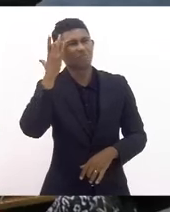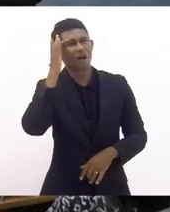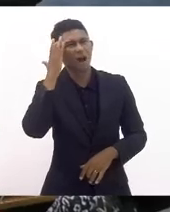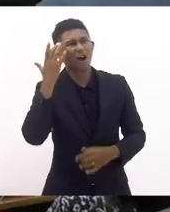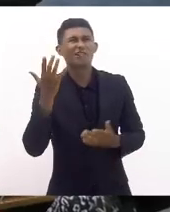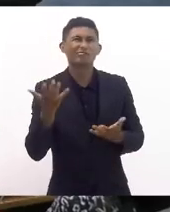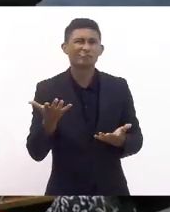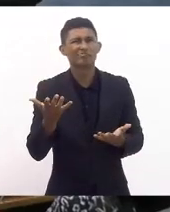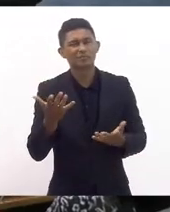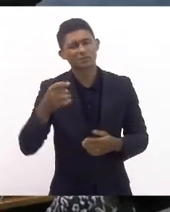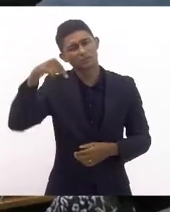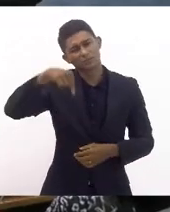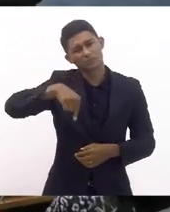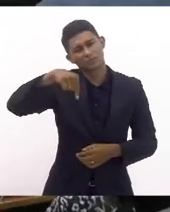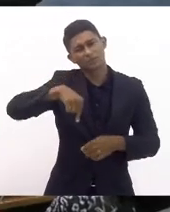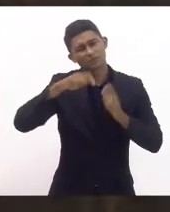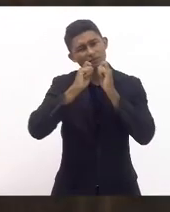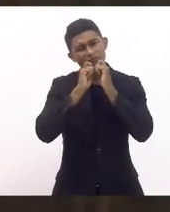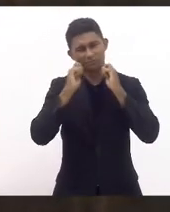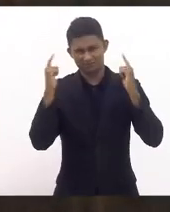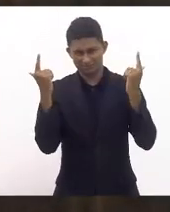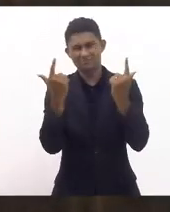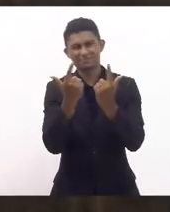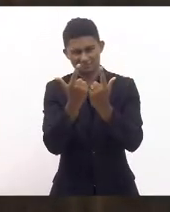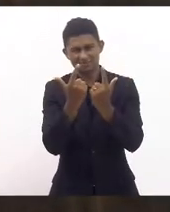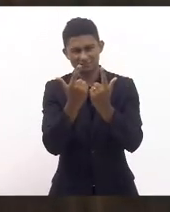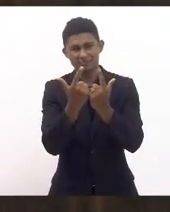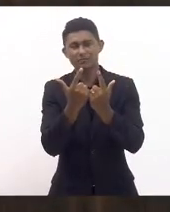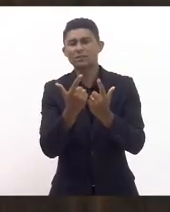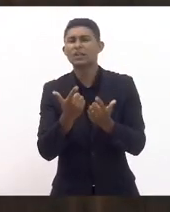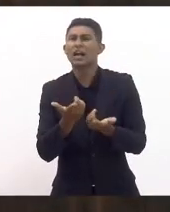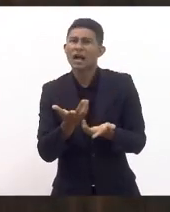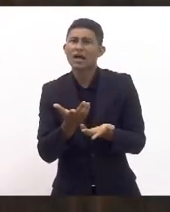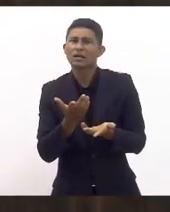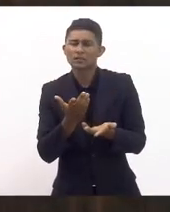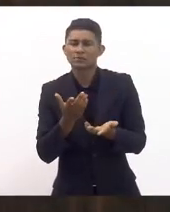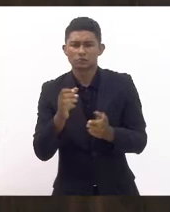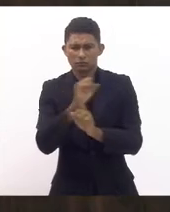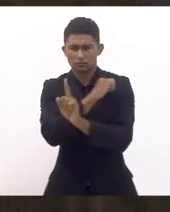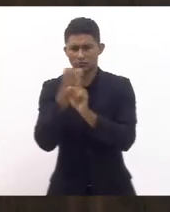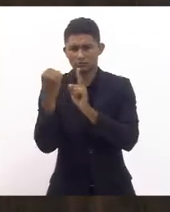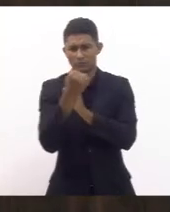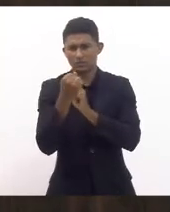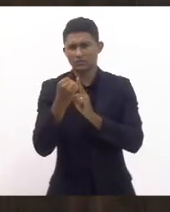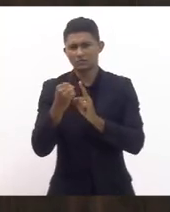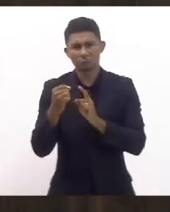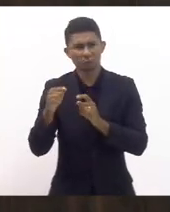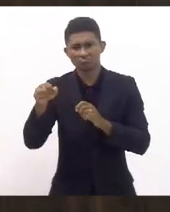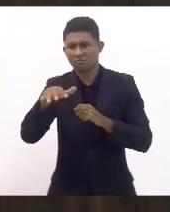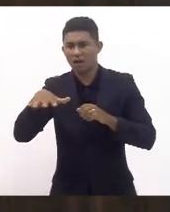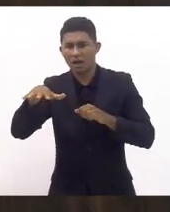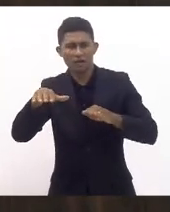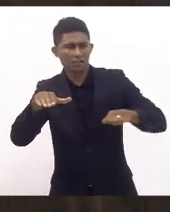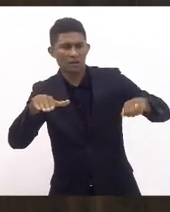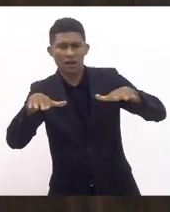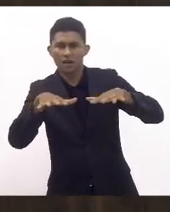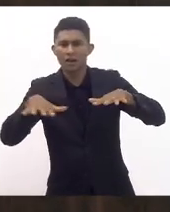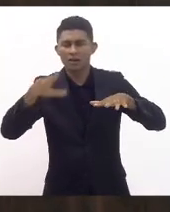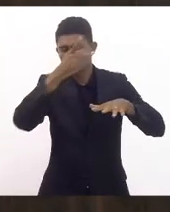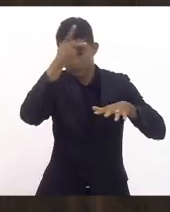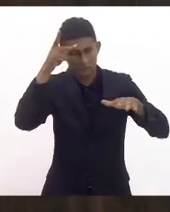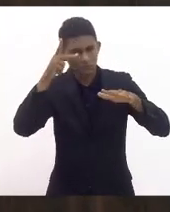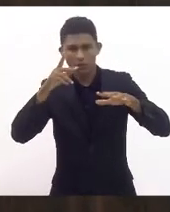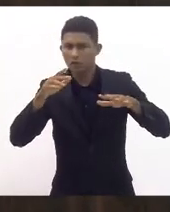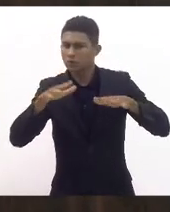o parlamento é feito de todas as nuances da sociedade, né? E o Salema é uma